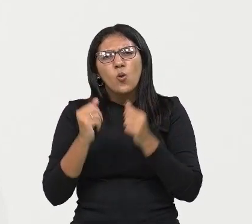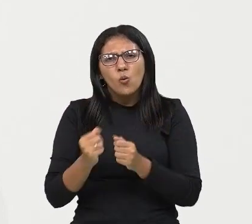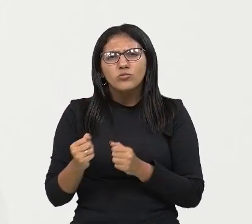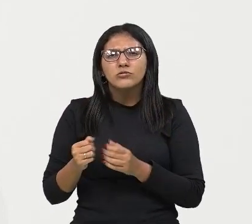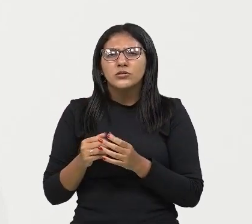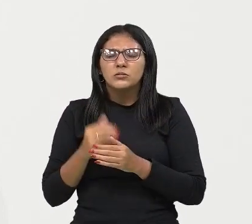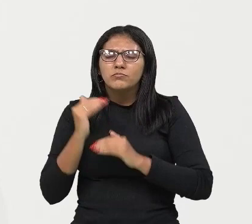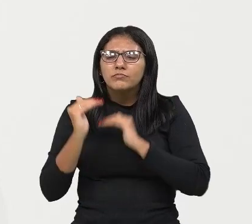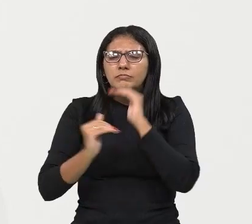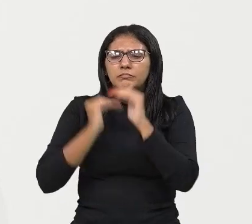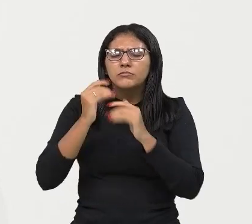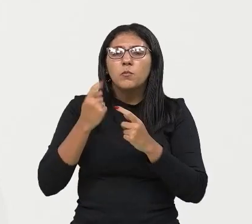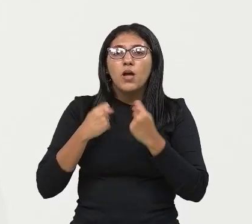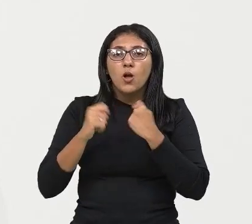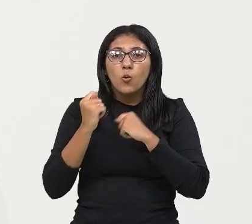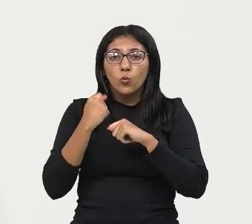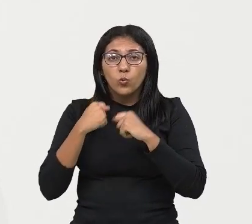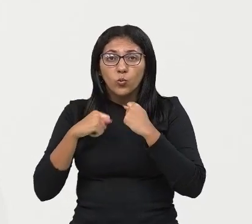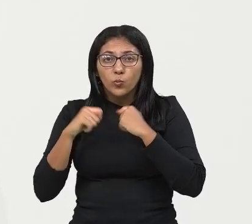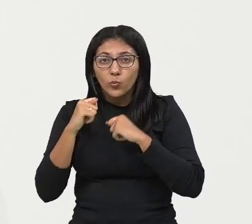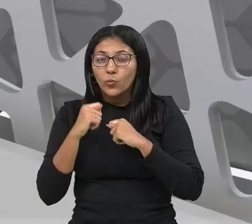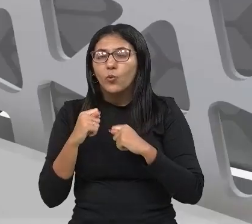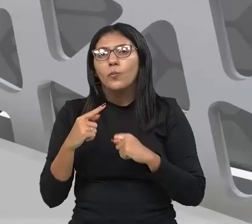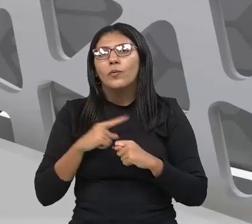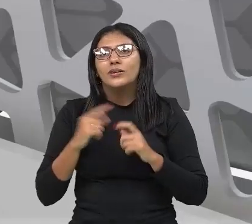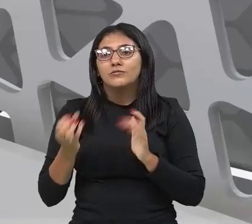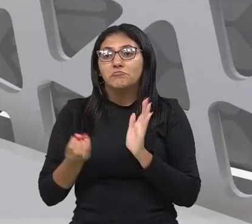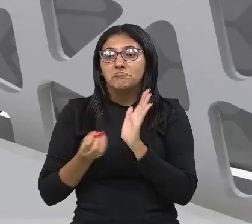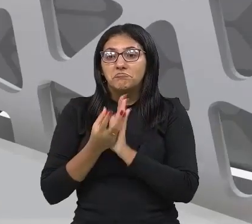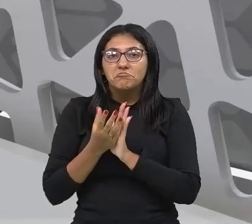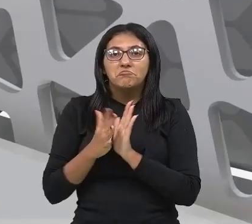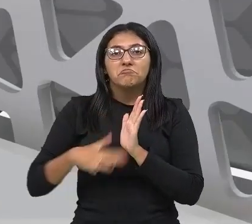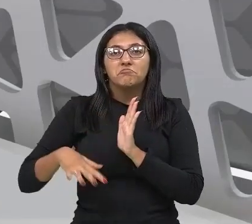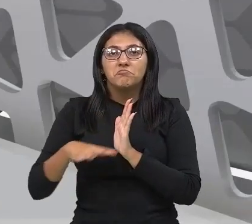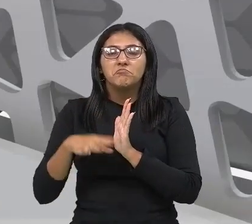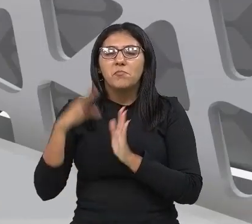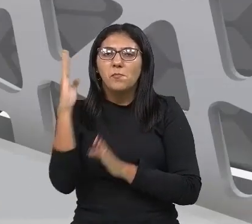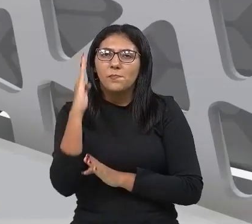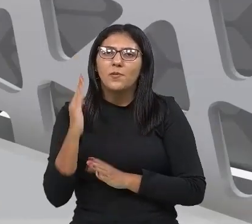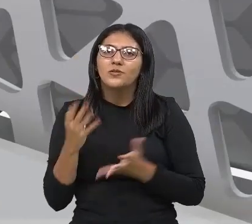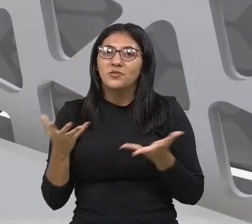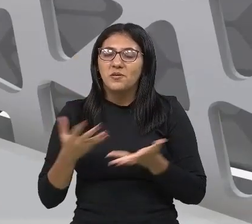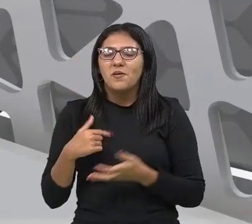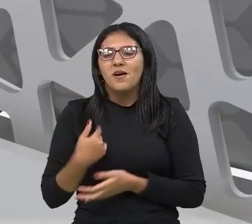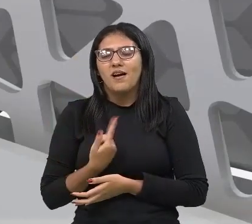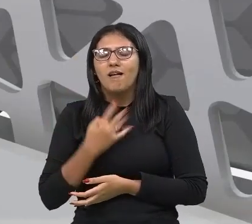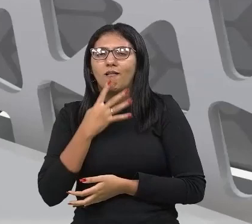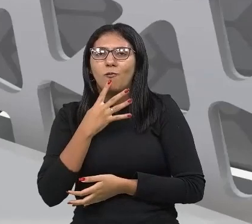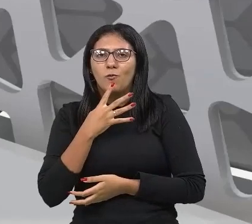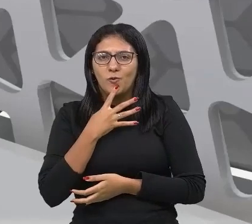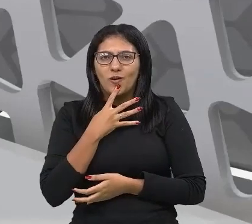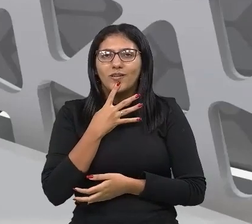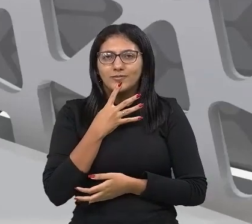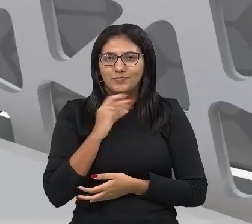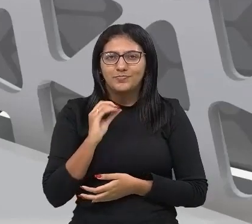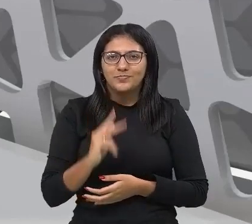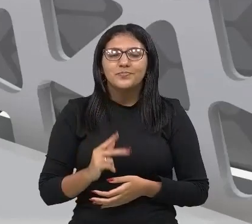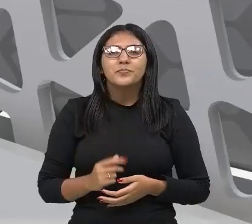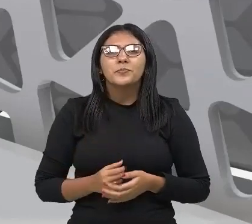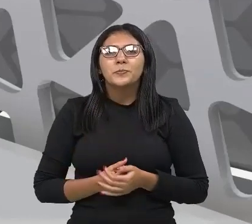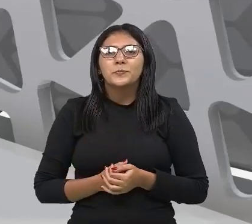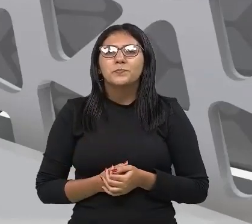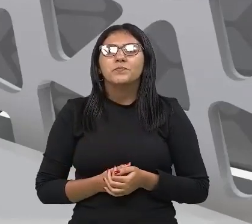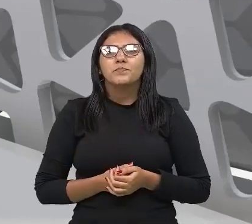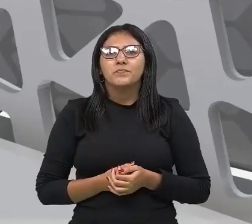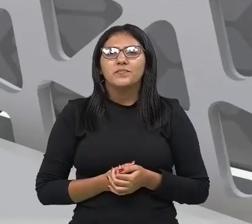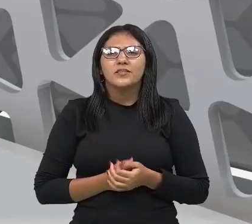desenvolvimento econômico para ter a formação do território brasileiro que a gente conhece atualmente, tá? E